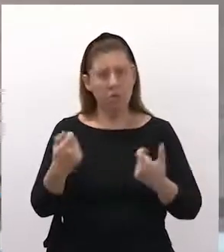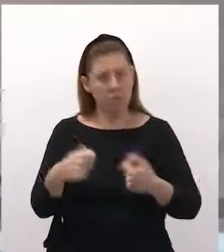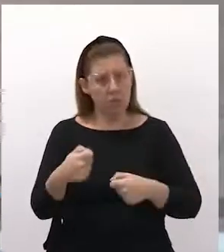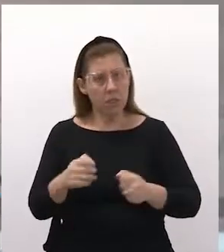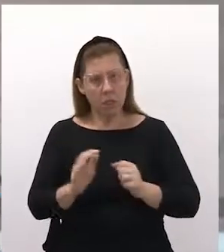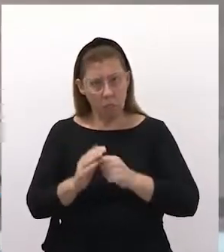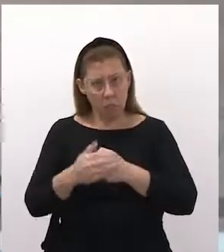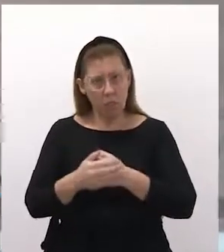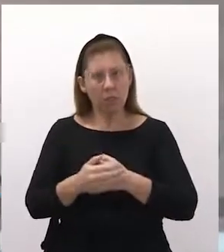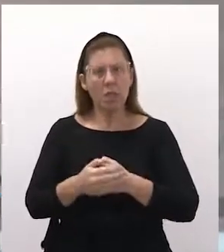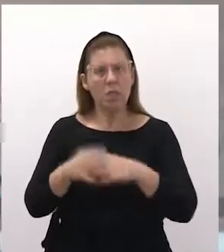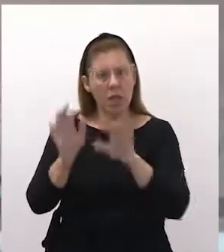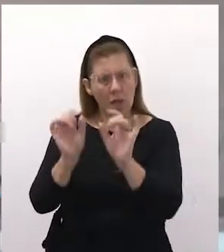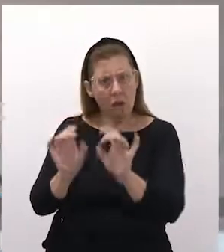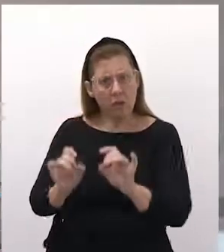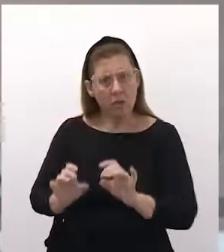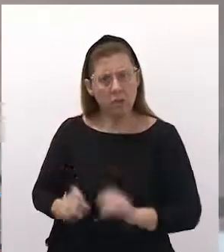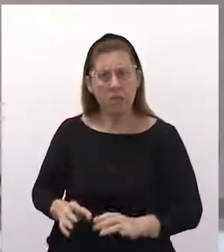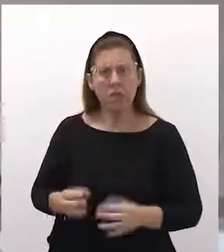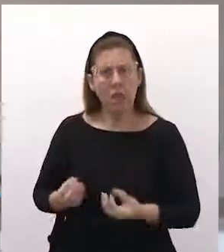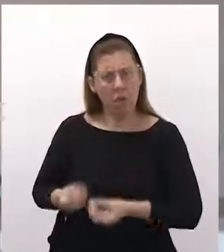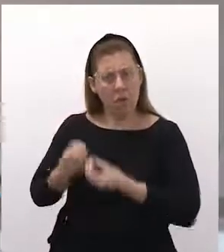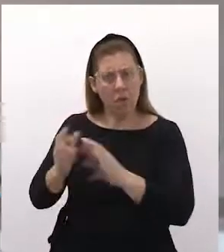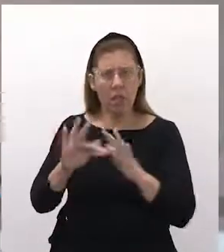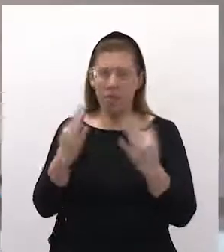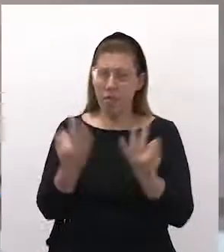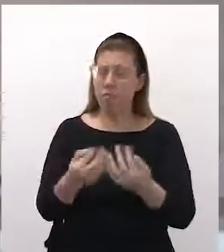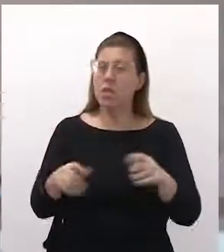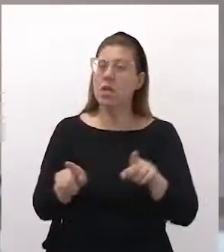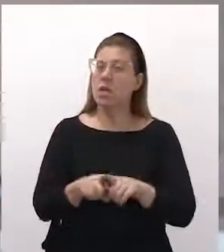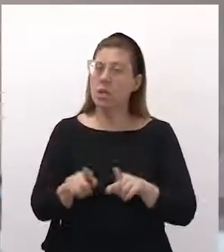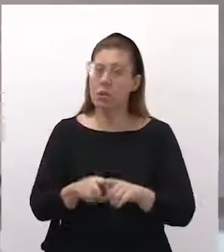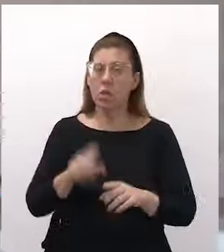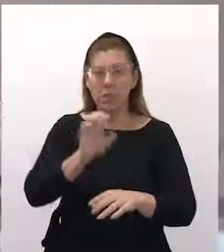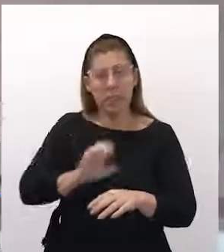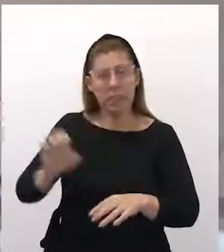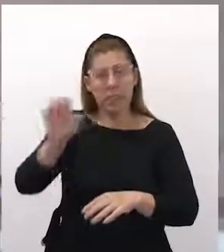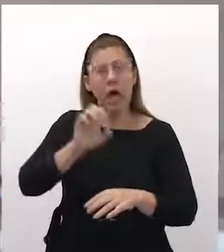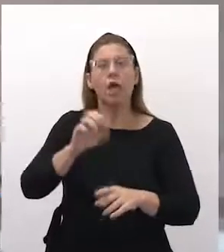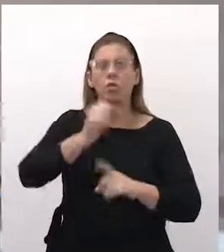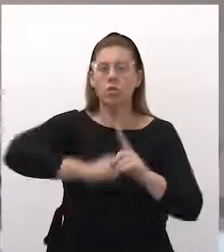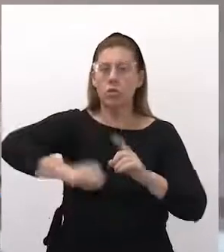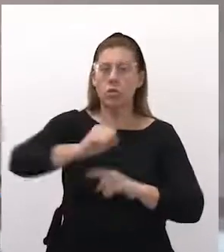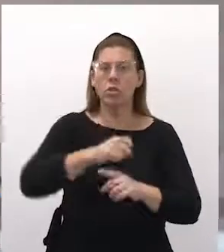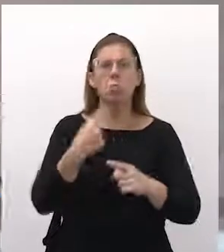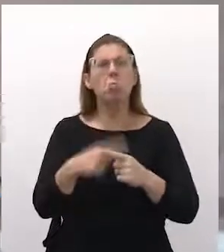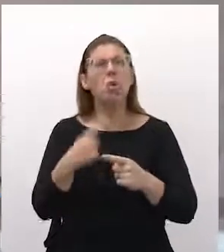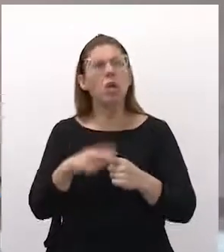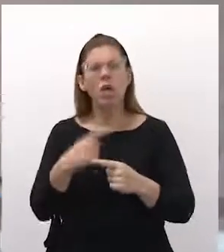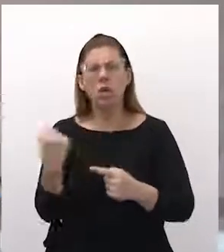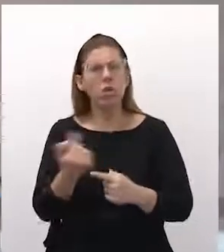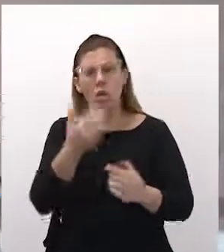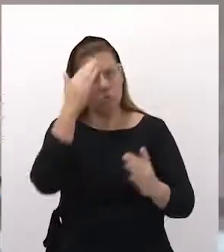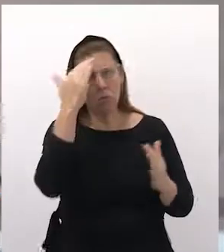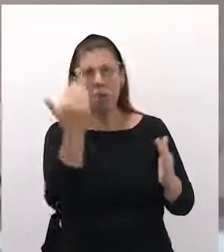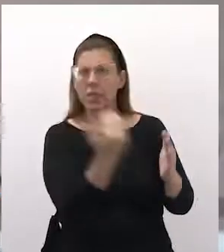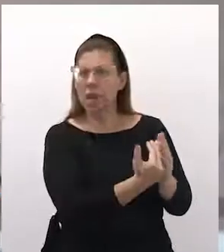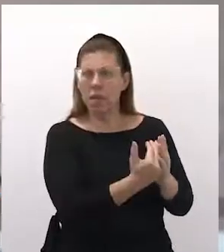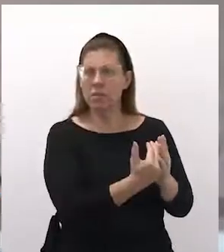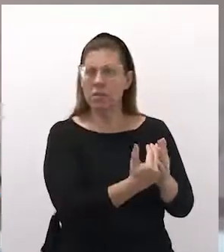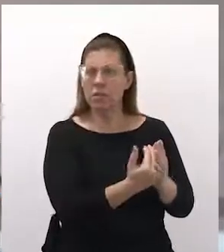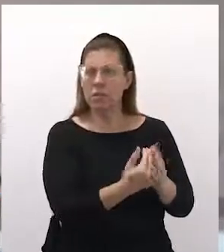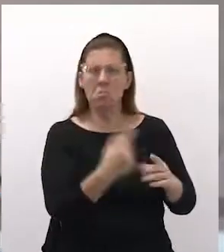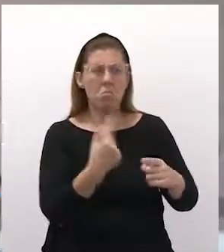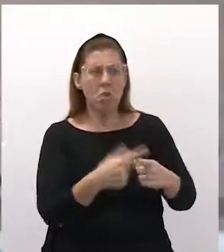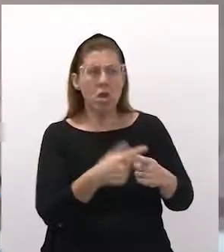dessa proteção especial a ser dada, não só pela família, mas pelo Estado, pela sociedade, por que a gente segue criminalizando ele e não vendo